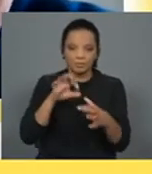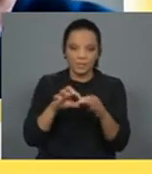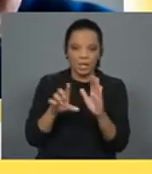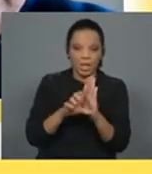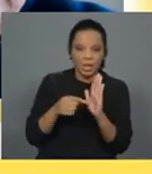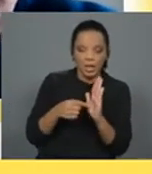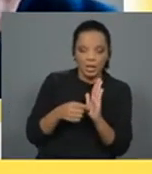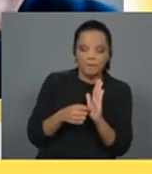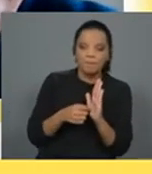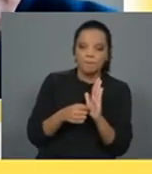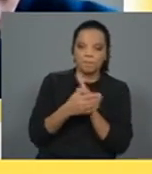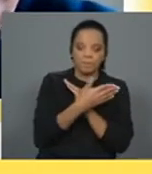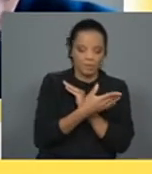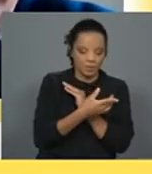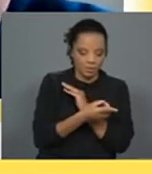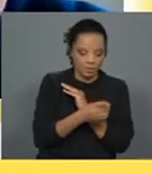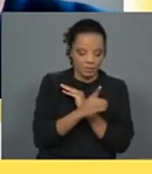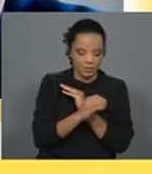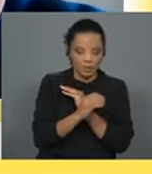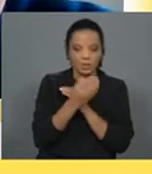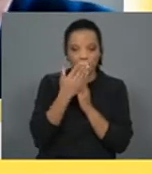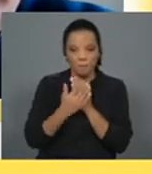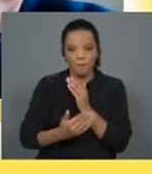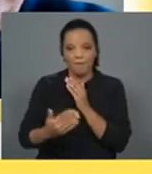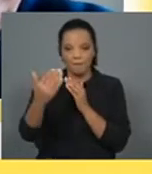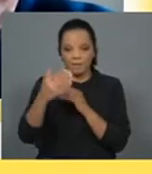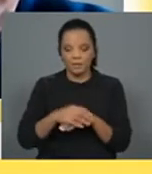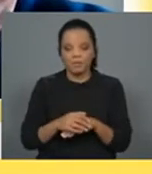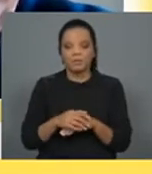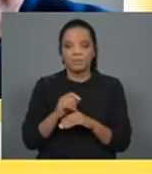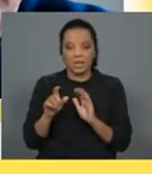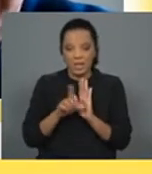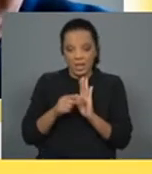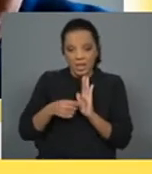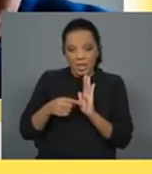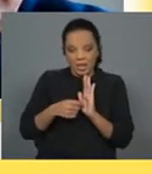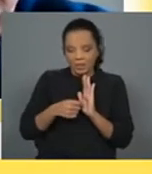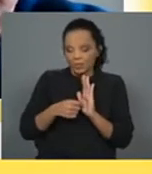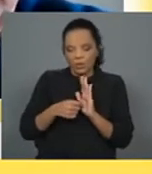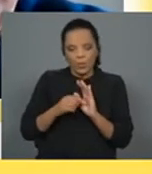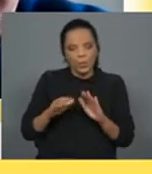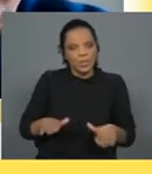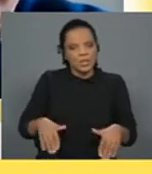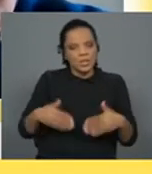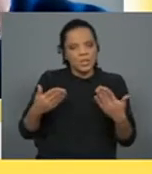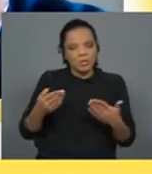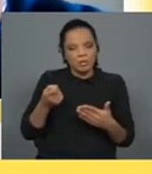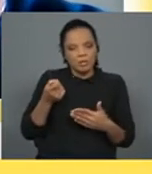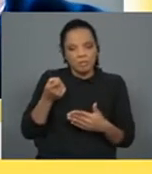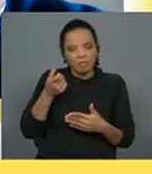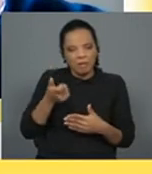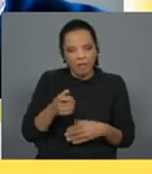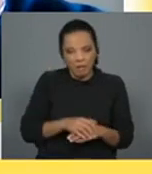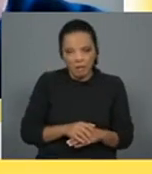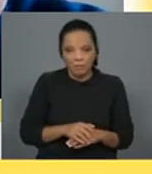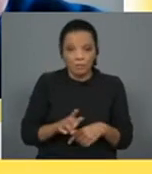legislação, digamos, de 1960 para a frente. E mesmo essa legislação era muito embrionária. Ela já foi muito melhorada com o